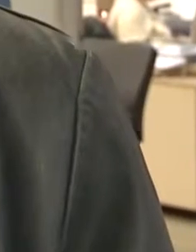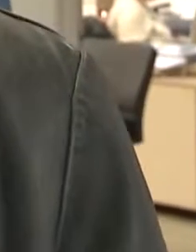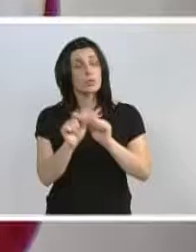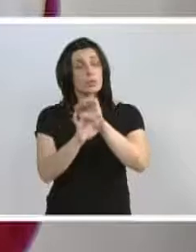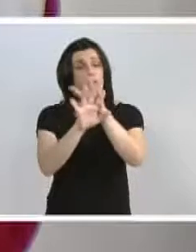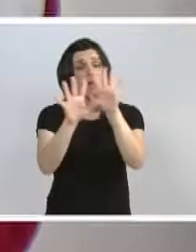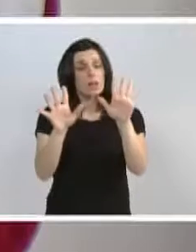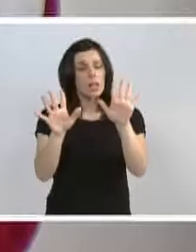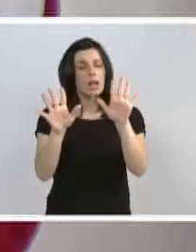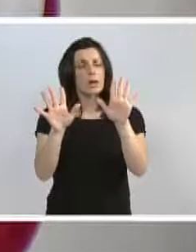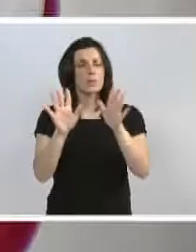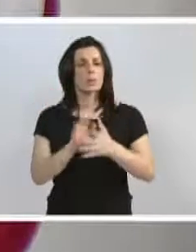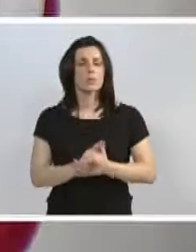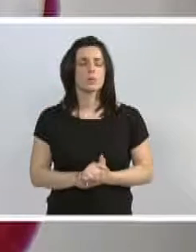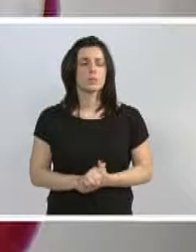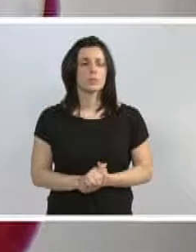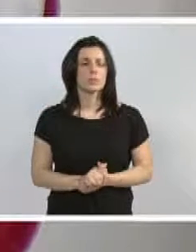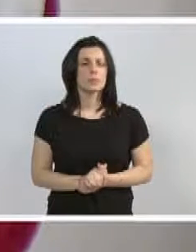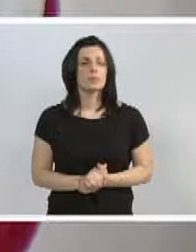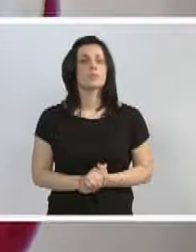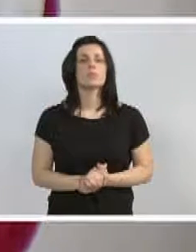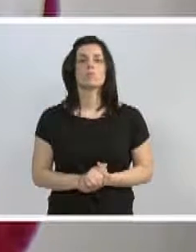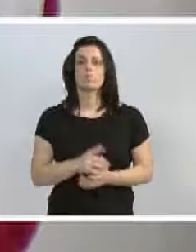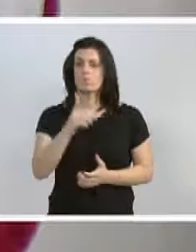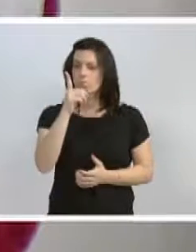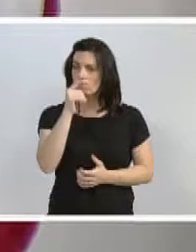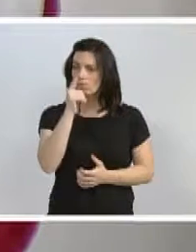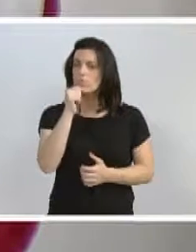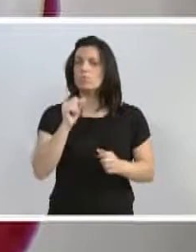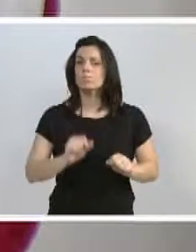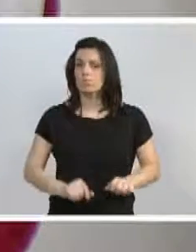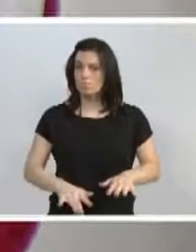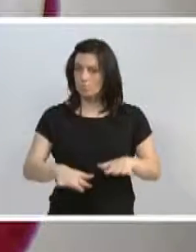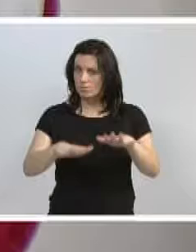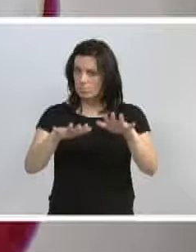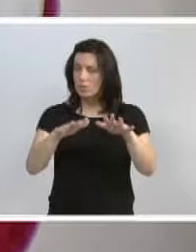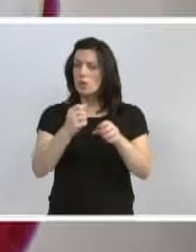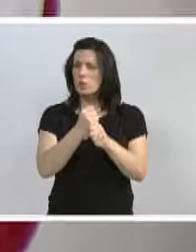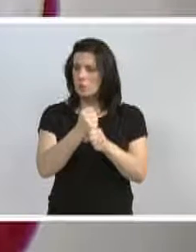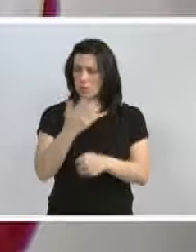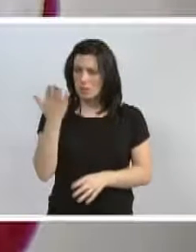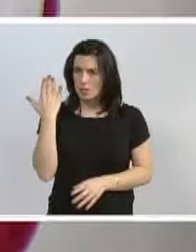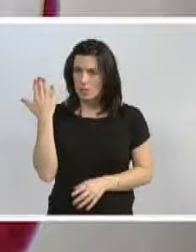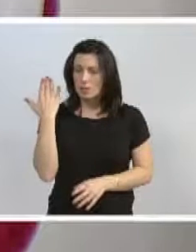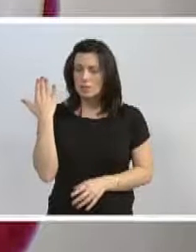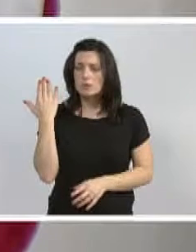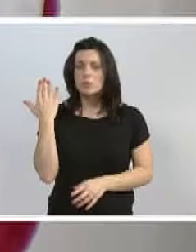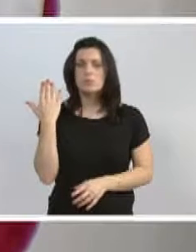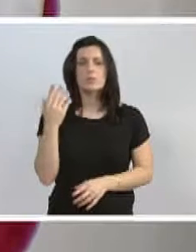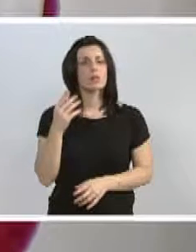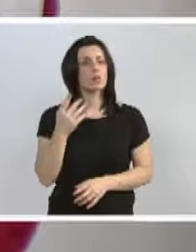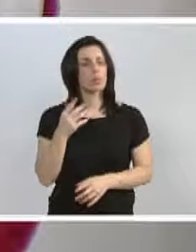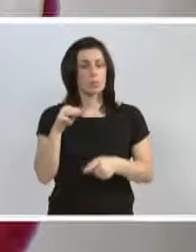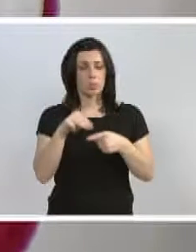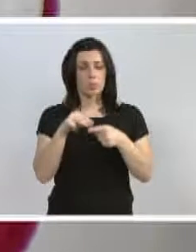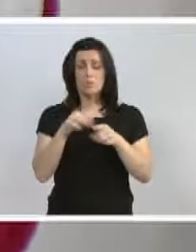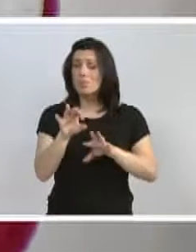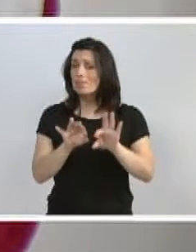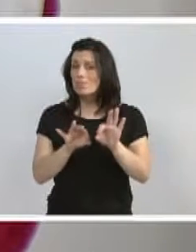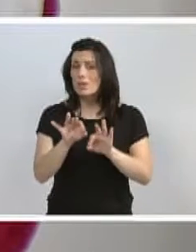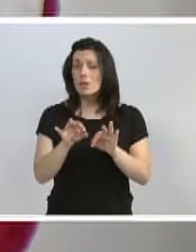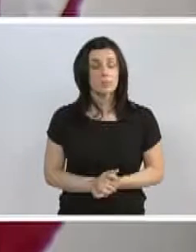bem da população a vereadora ellen roche falou sobre os moradores que vivem em situação de rua com seus animais de